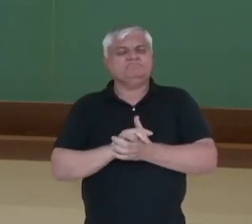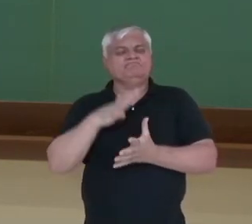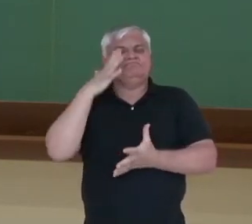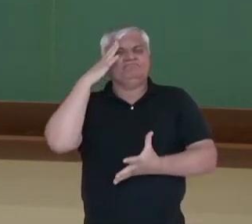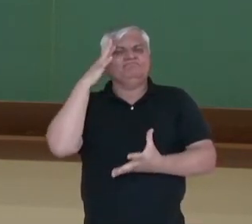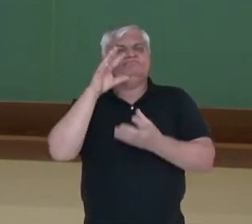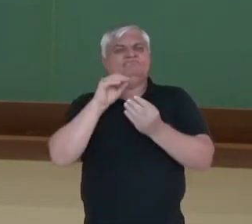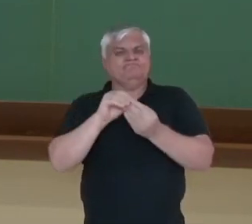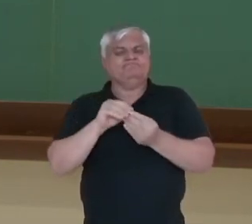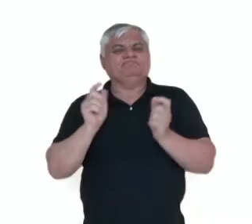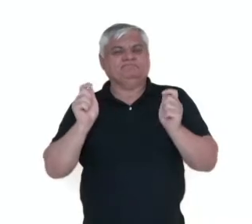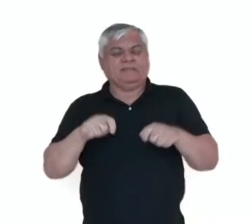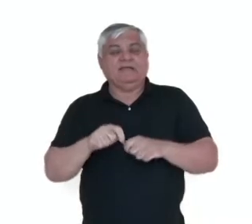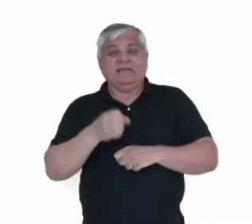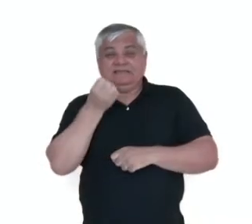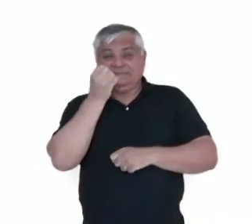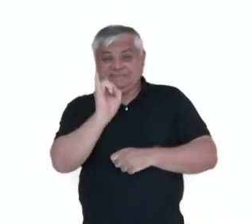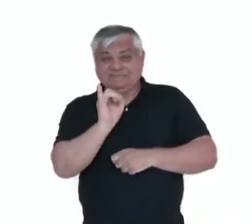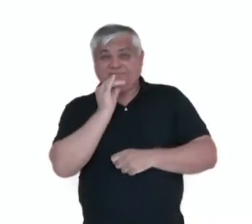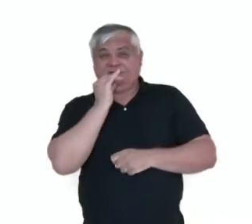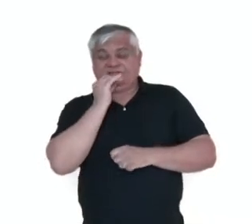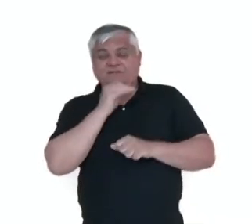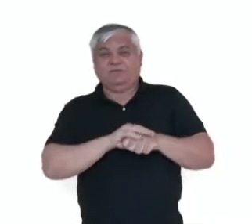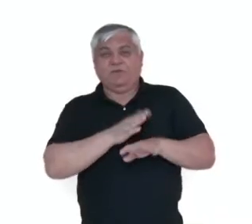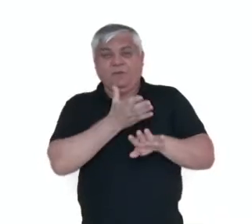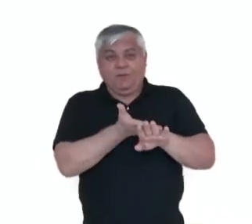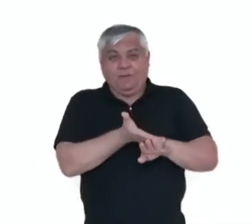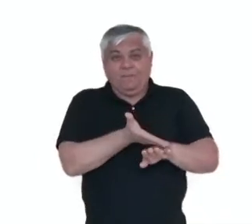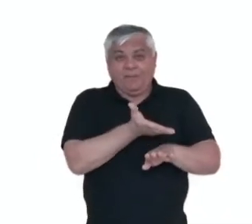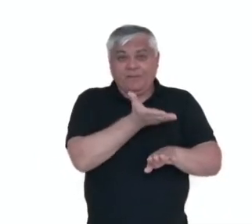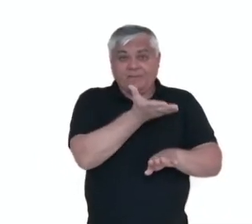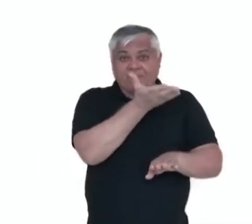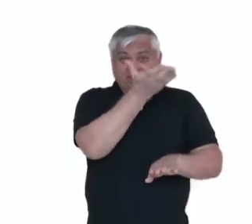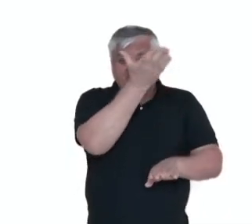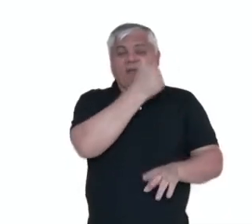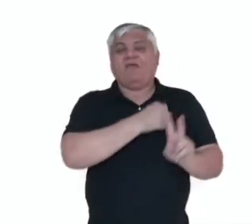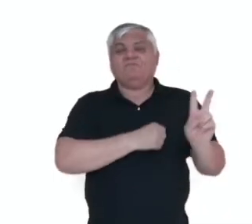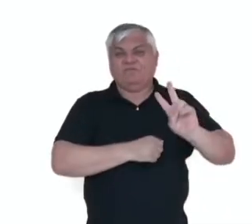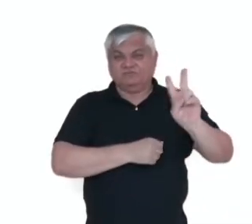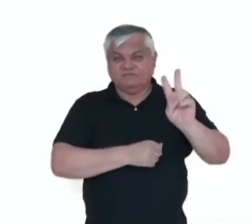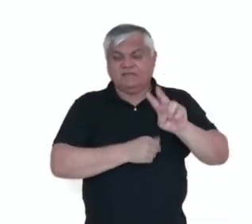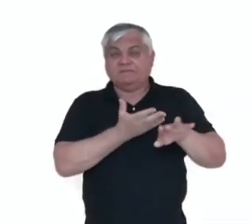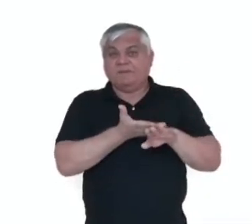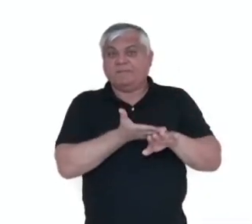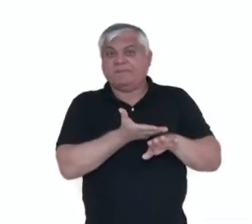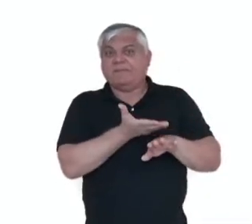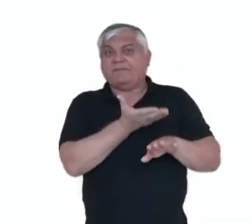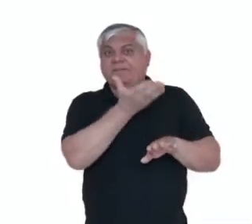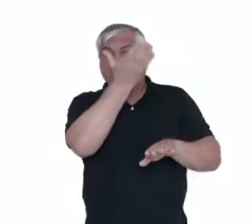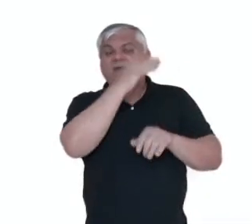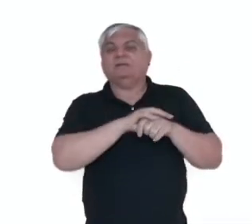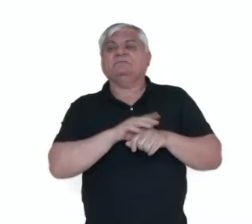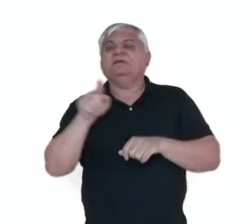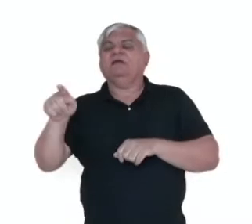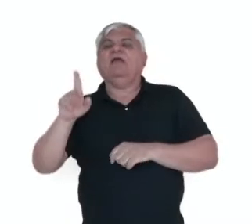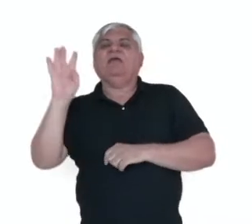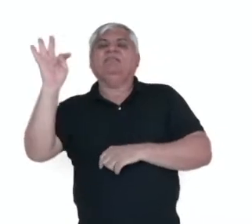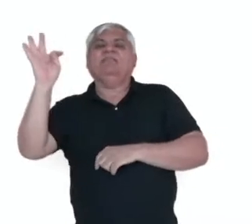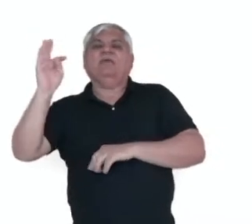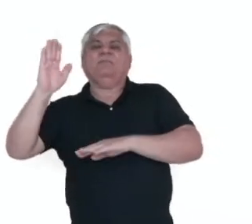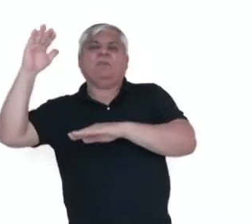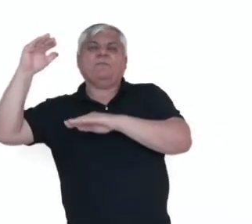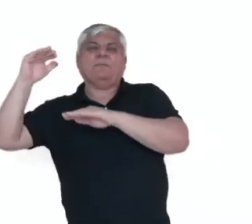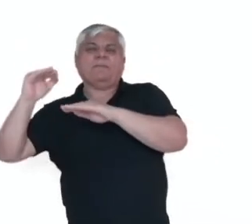ainda que quando uma grandeza aumenta, no caso, a velocidade, a outra grandeza